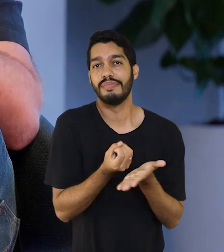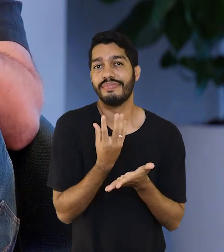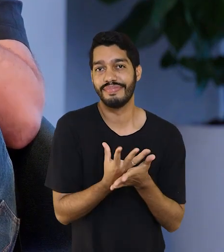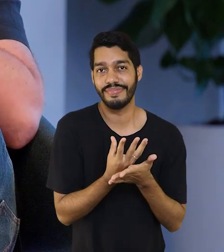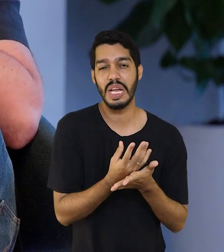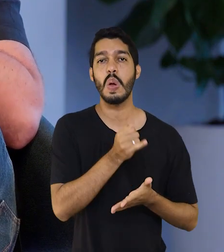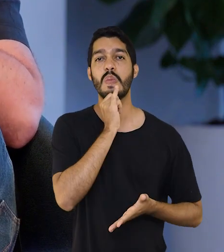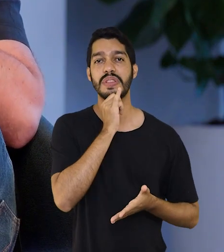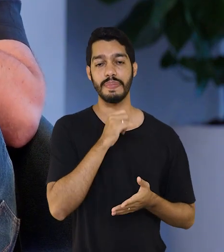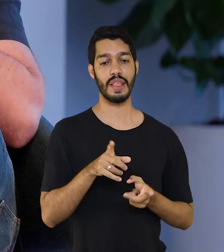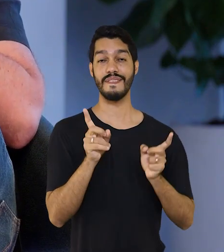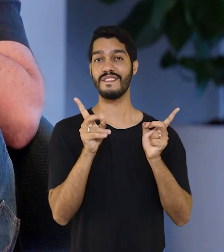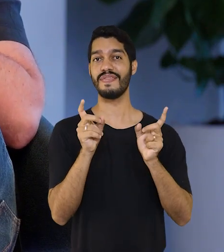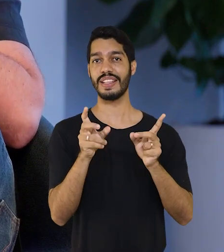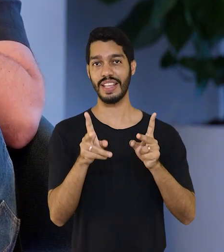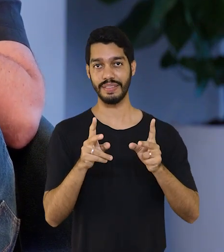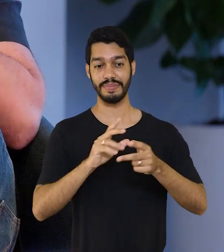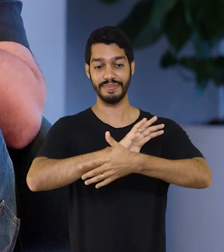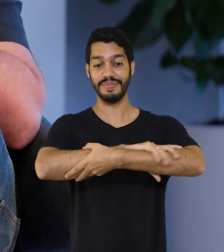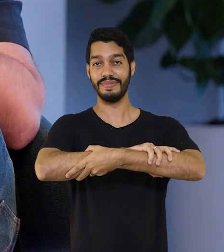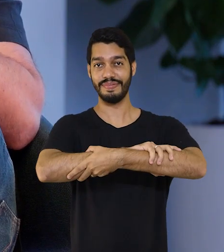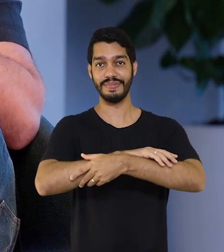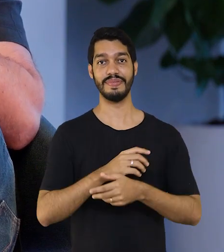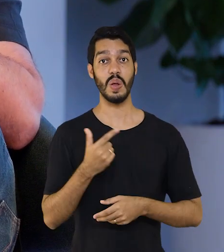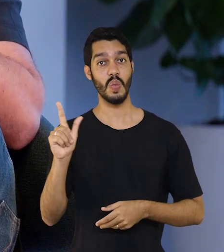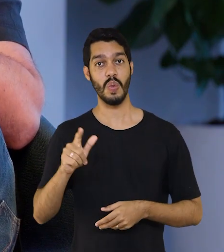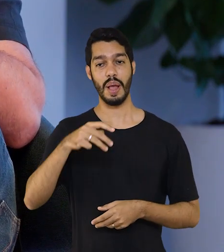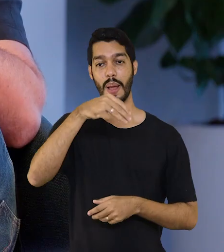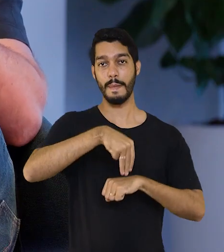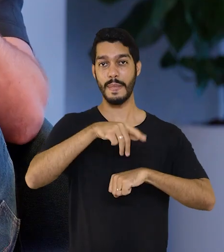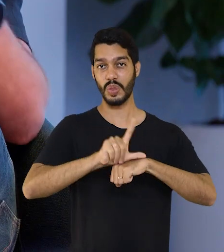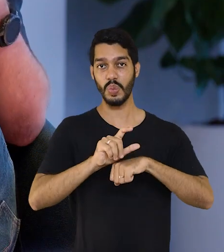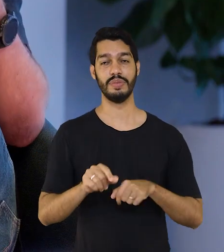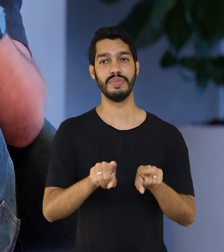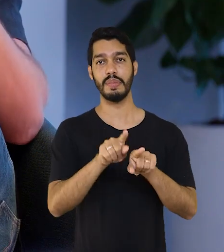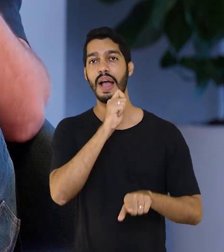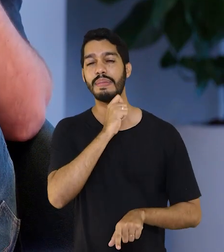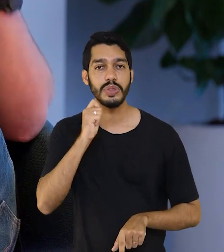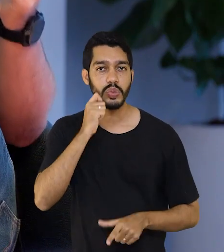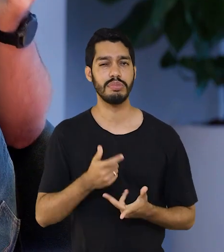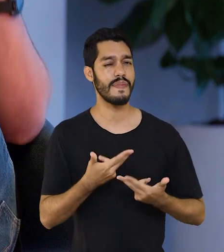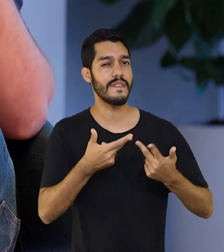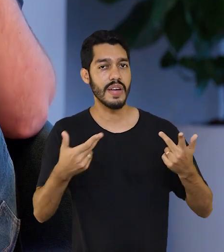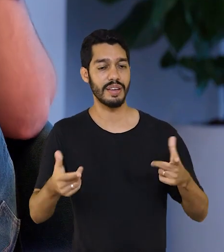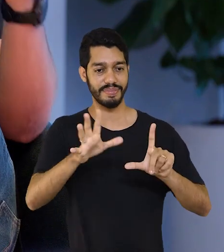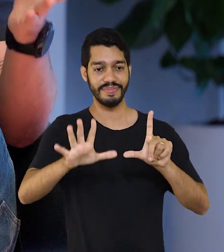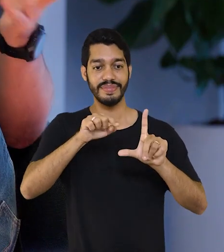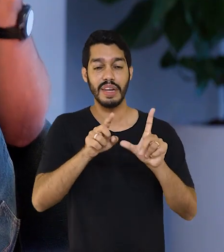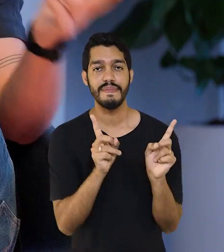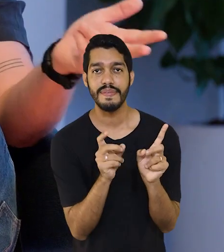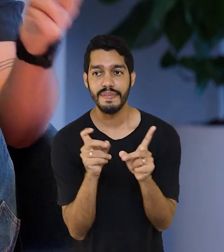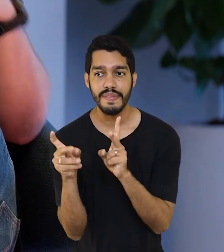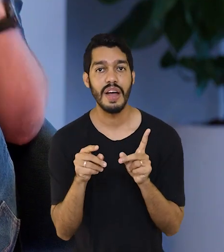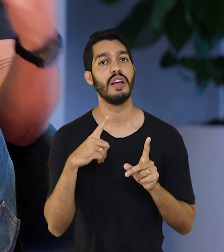User Generated Content. Né? Vou citar um exemplo de marketplace. Mercado Livre é nosso cliente, Magalu é nosso cliente, enfim,